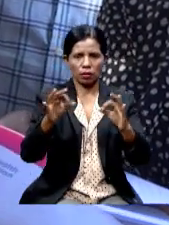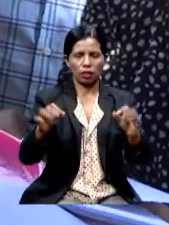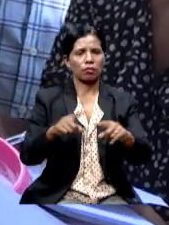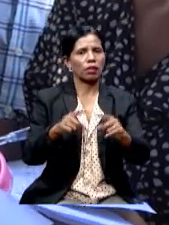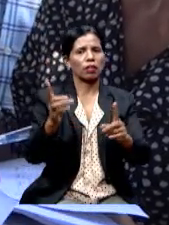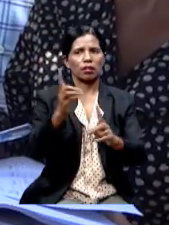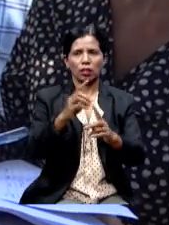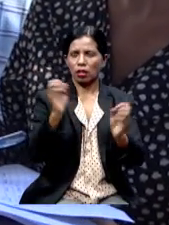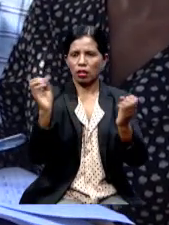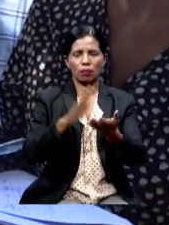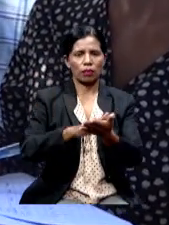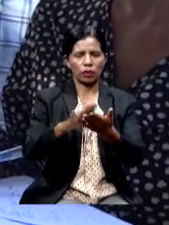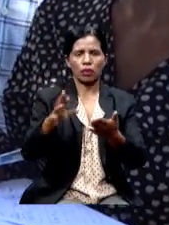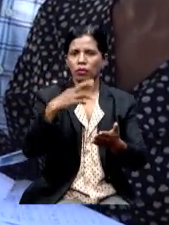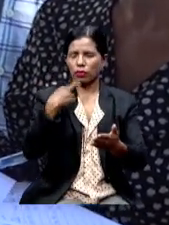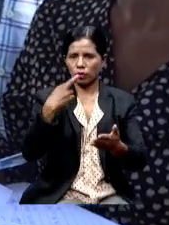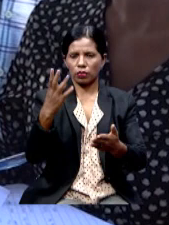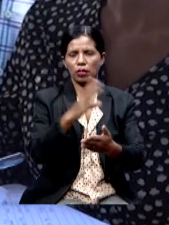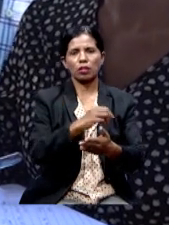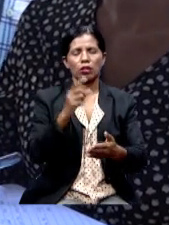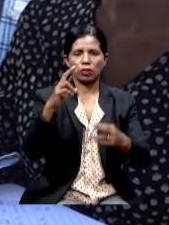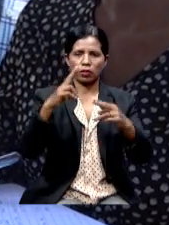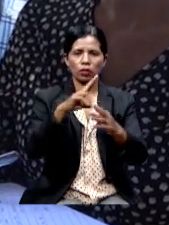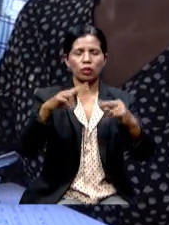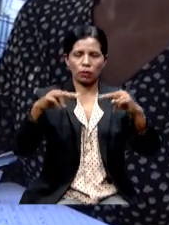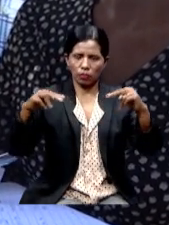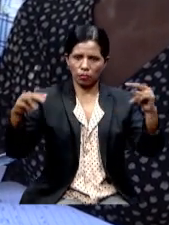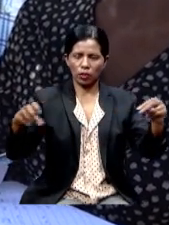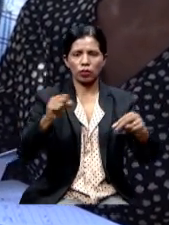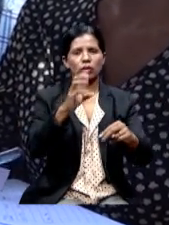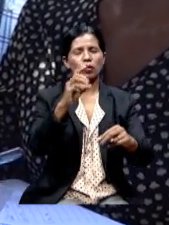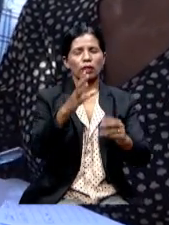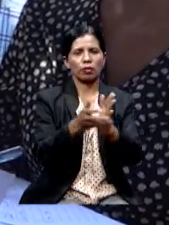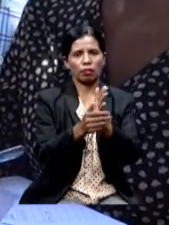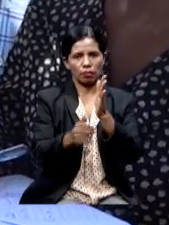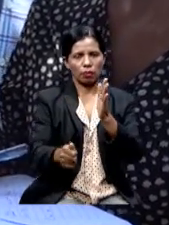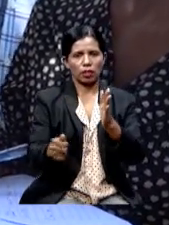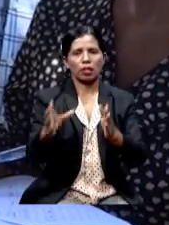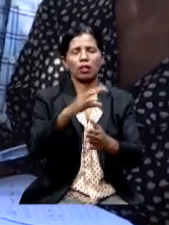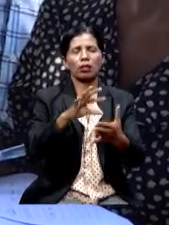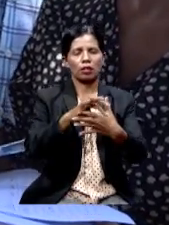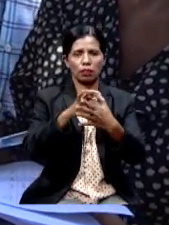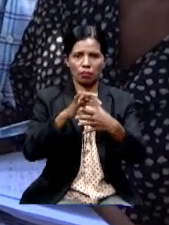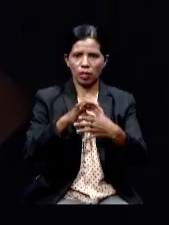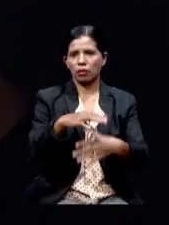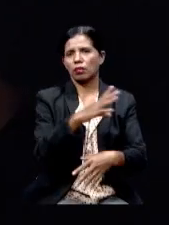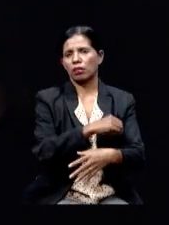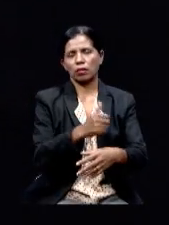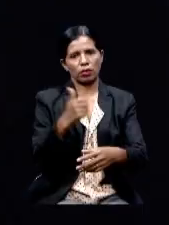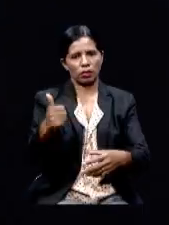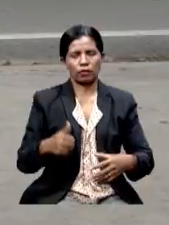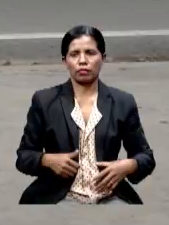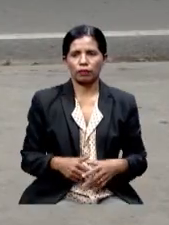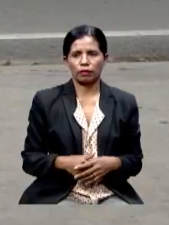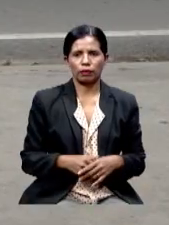ne la higiene a Nessan Fos, Supermi, Sosis, Mina, Ayam Poto no produto Selectan.